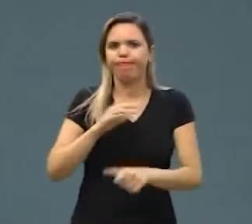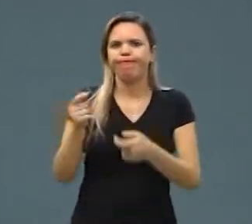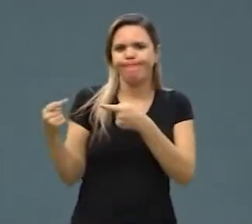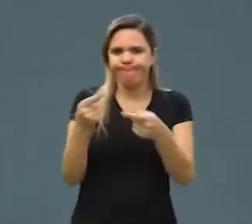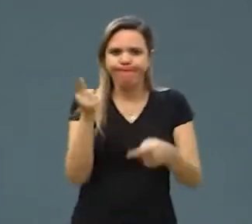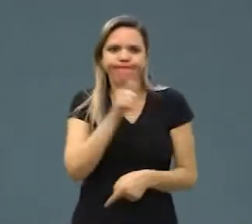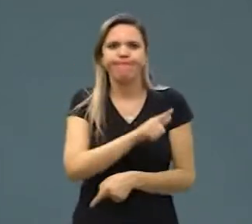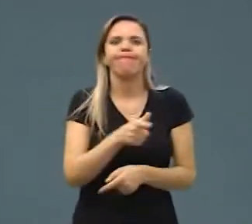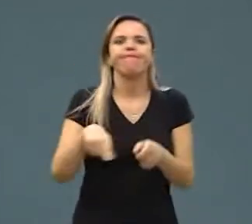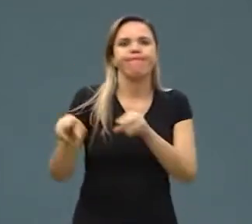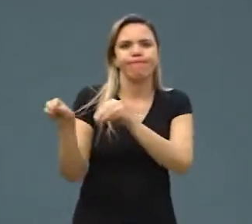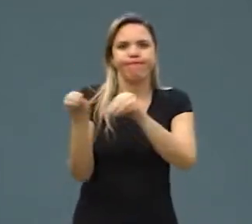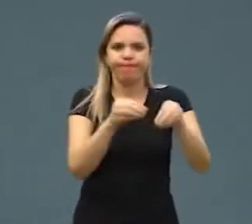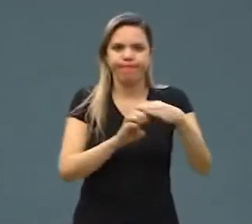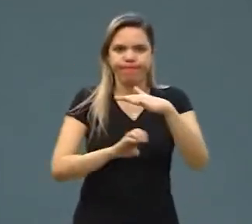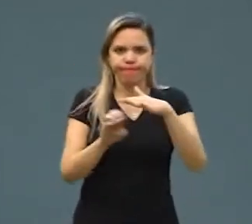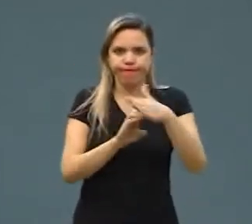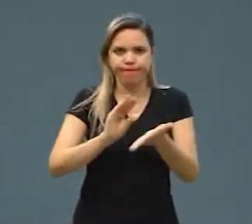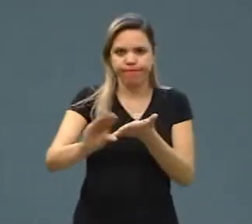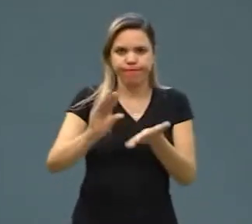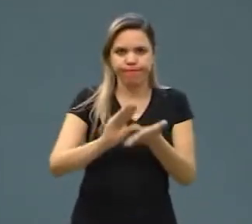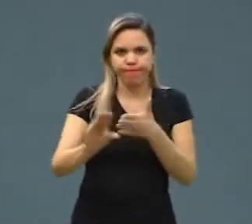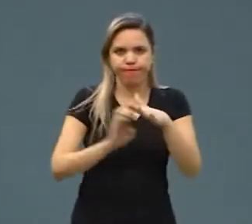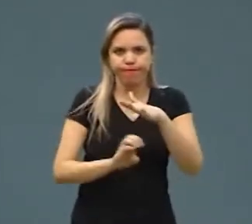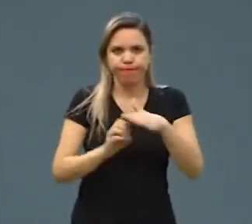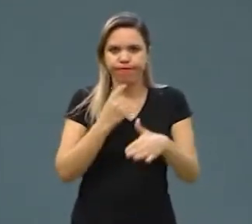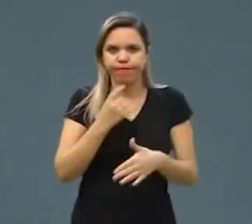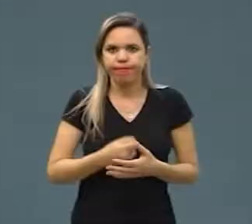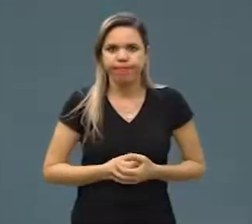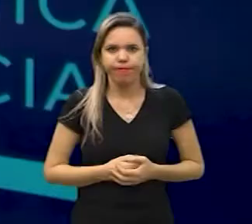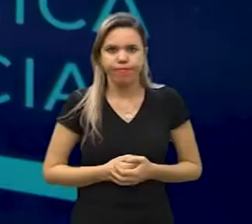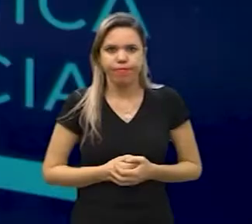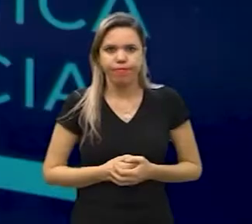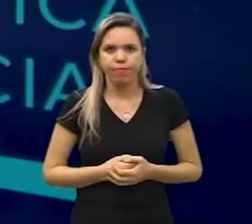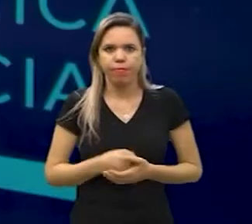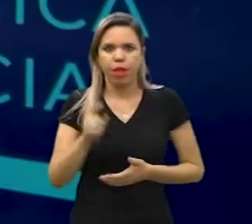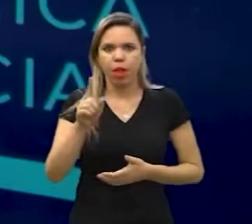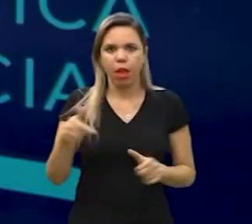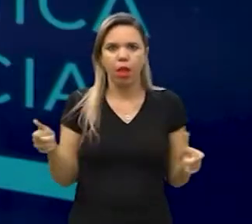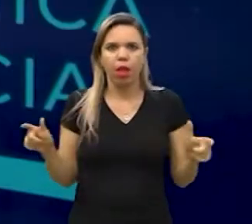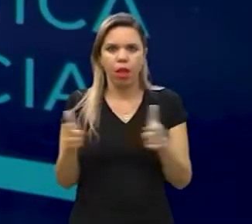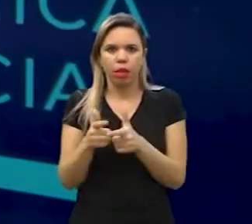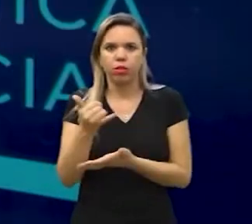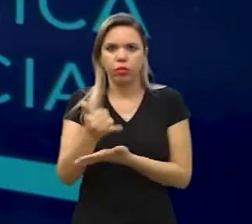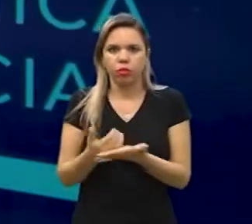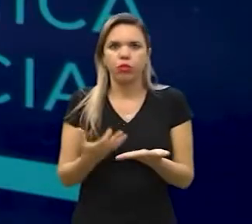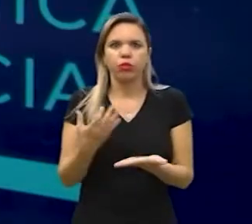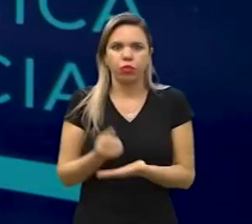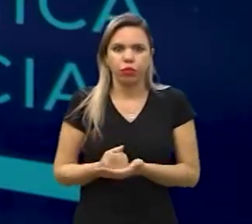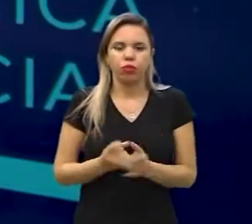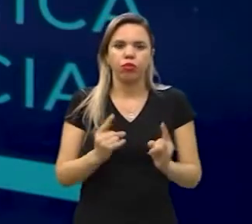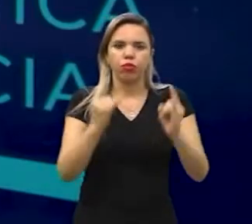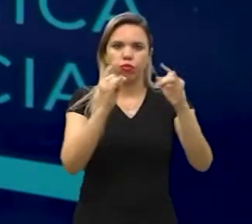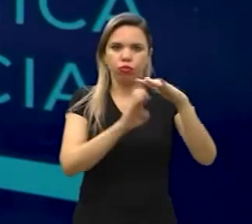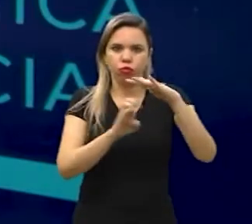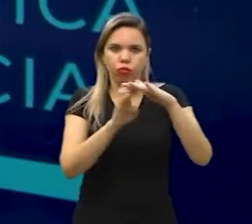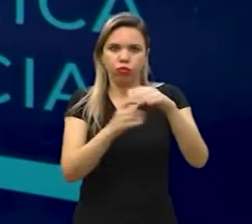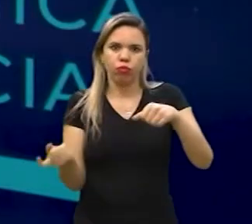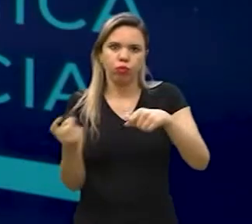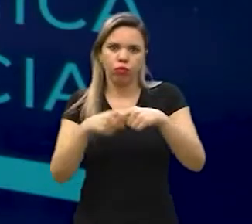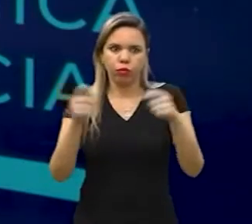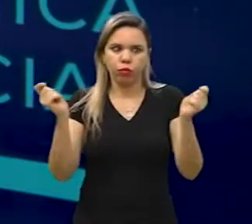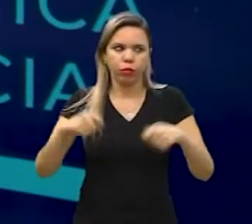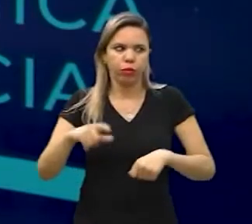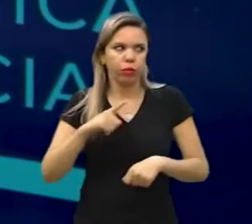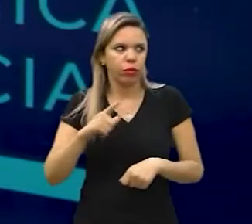cidade mais competitiva e traz mais investimentos em empresas para Campinas. Com com essa redução da alíquota, nós vamos poder